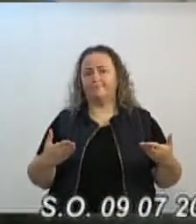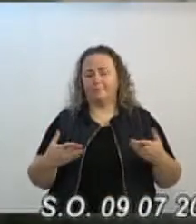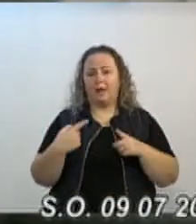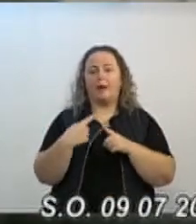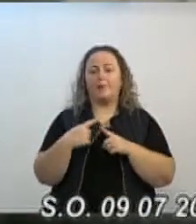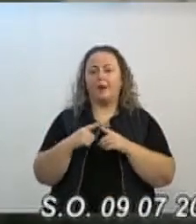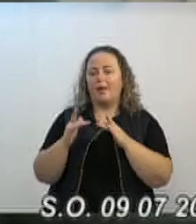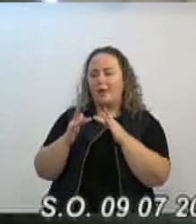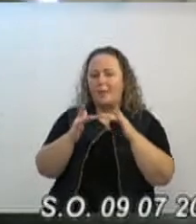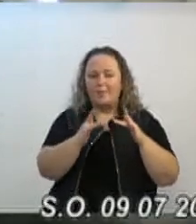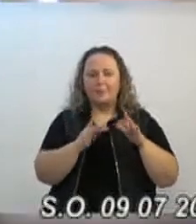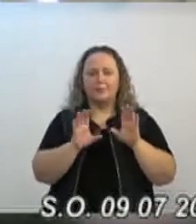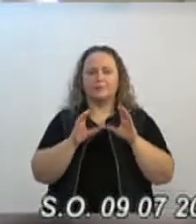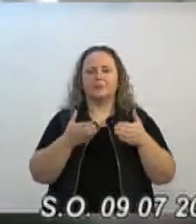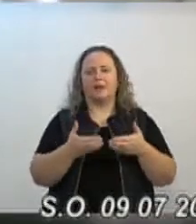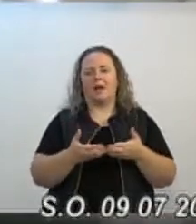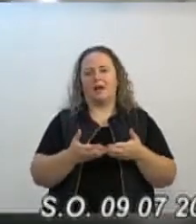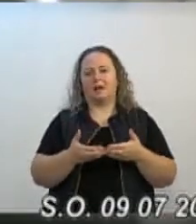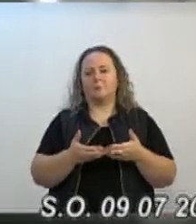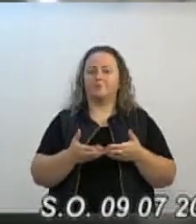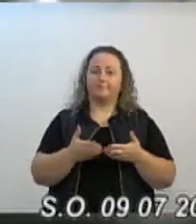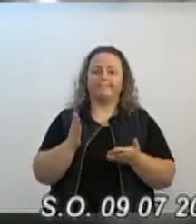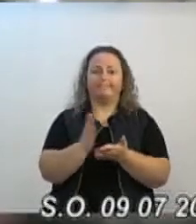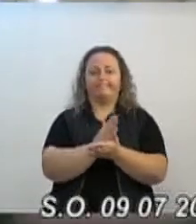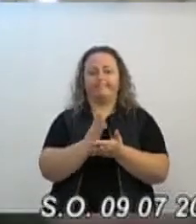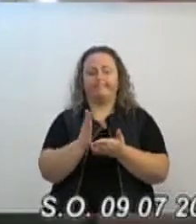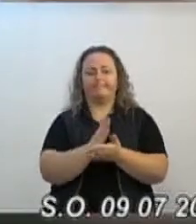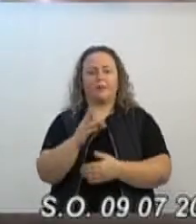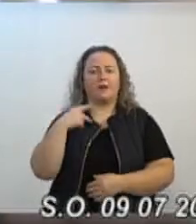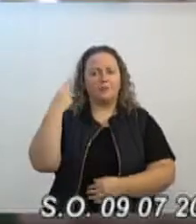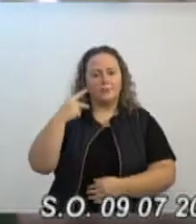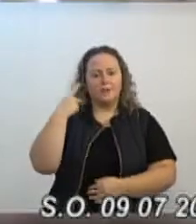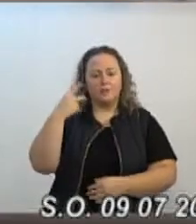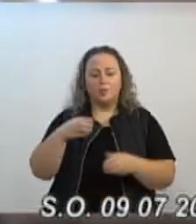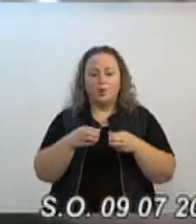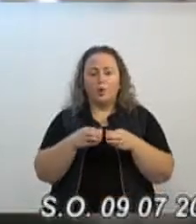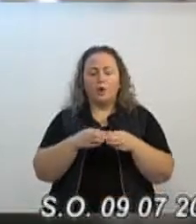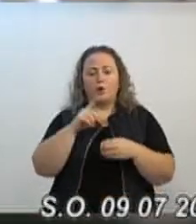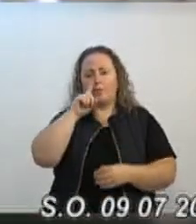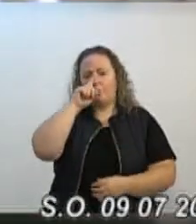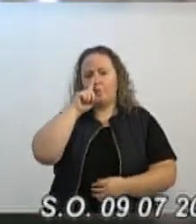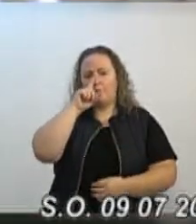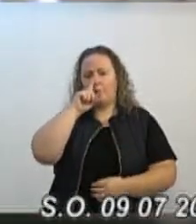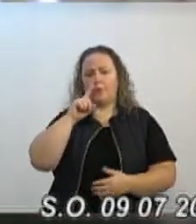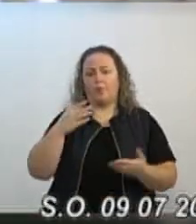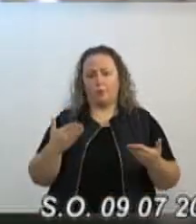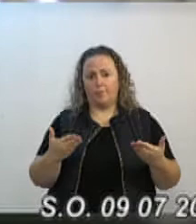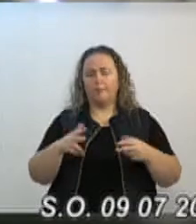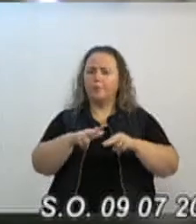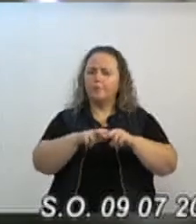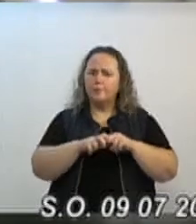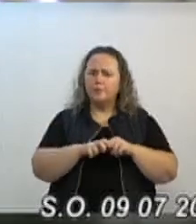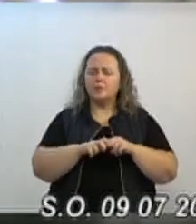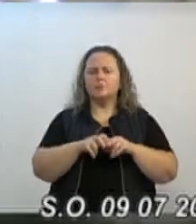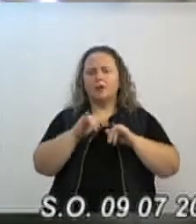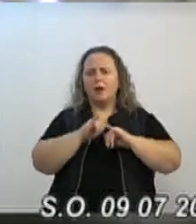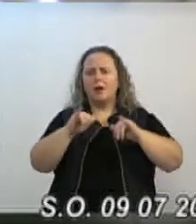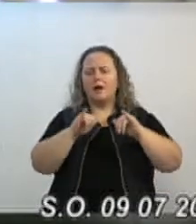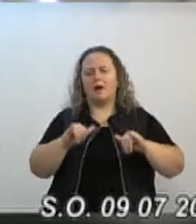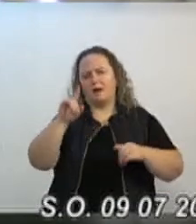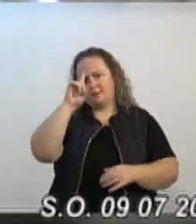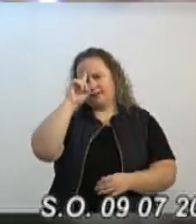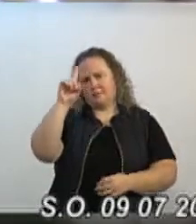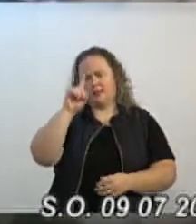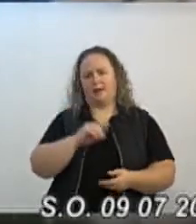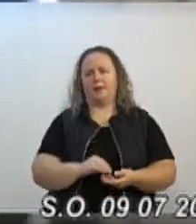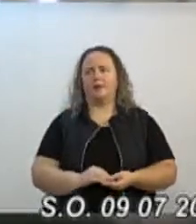com a comunidade. Então, alguns vereadores grupo de risco. Então, acho que se é possível, inclusive, talvez eu queria levantar essa ideia, porque acho um caminho